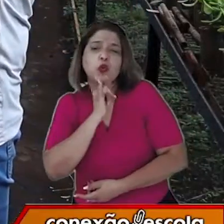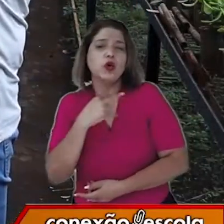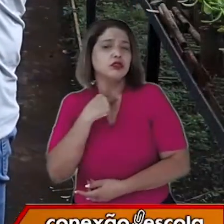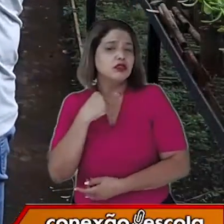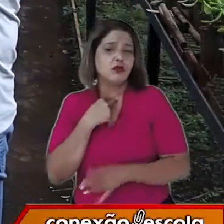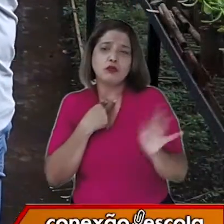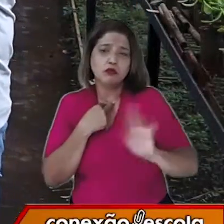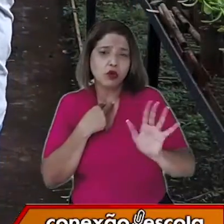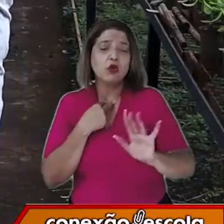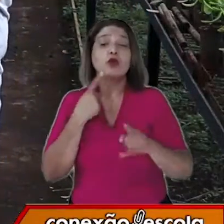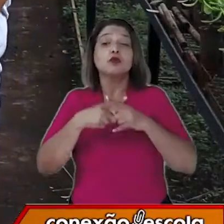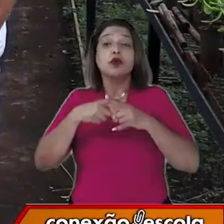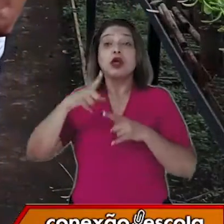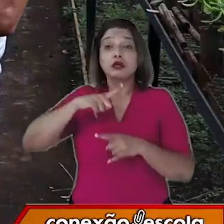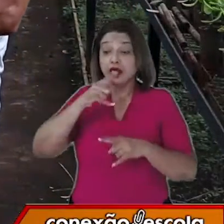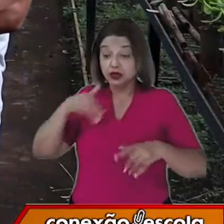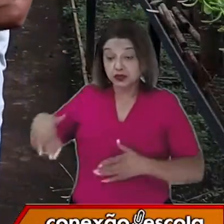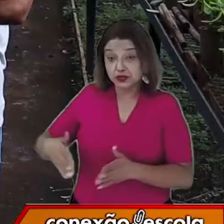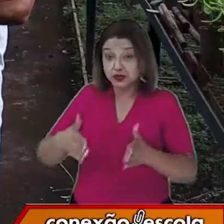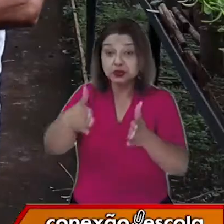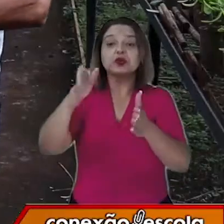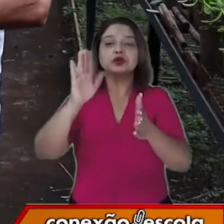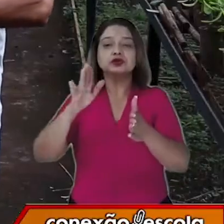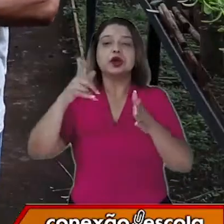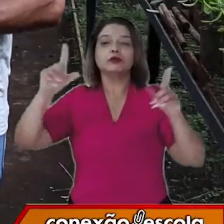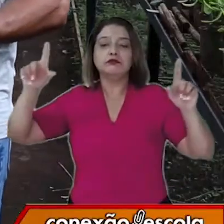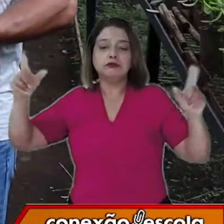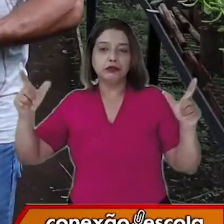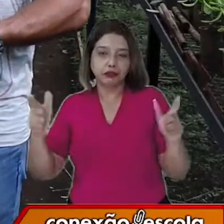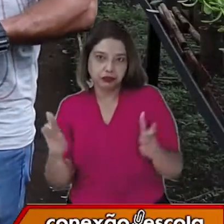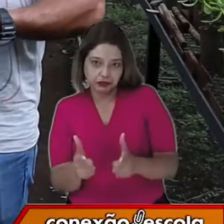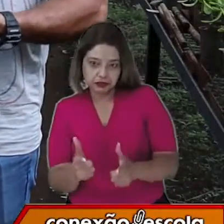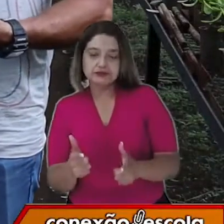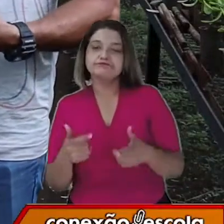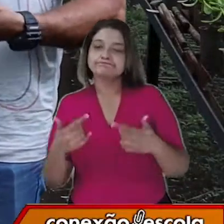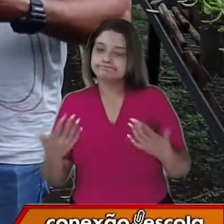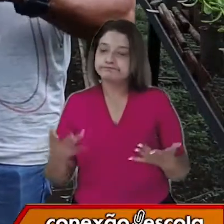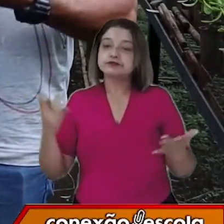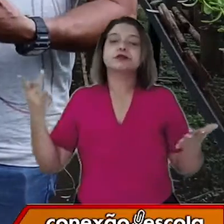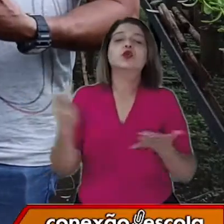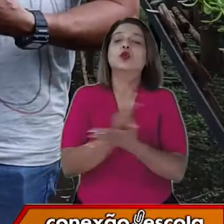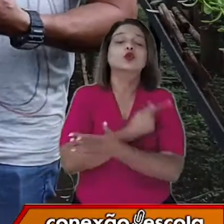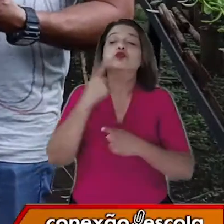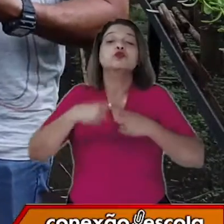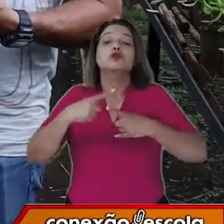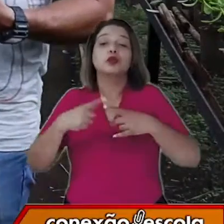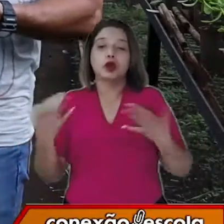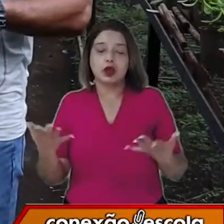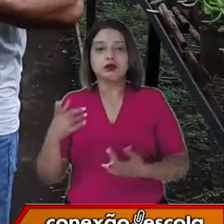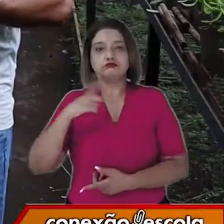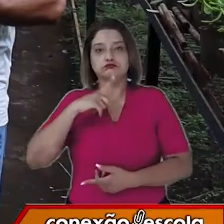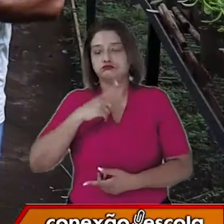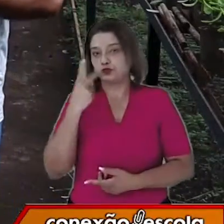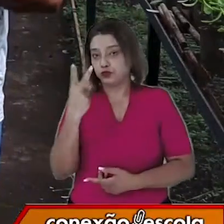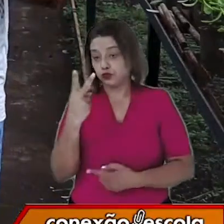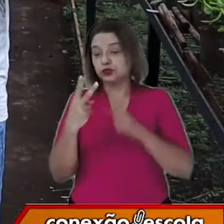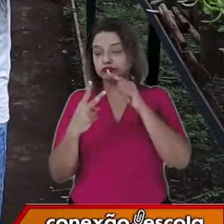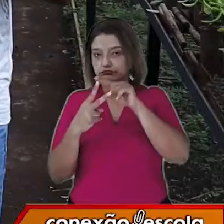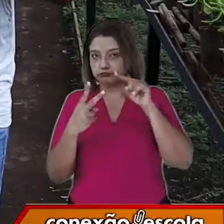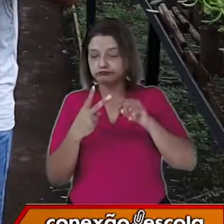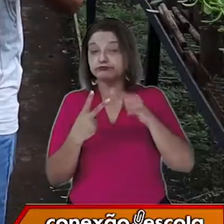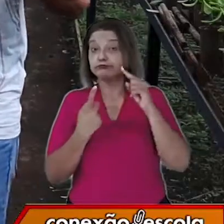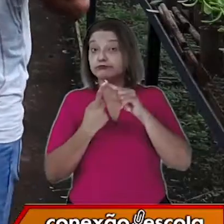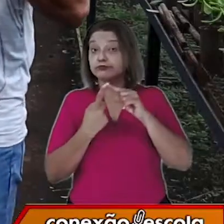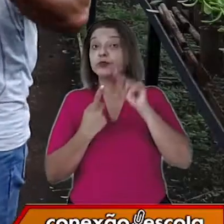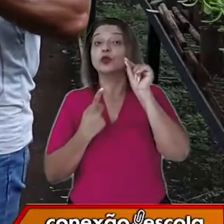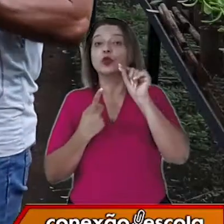os mananciais estão, né, baixos. E por que isso acontece? Isso acontece por dois fatores. Primeiro, porque